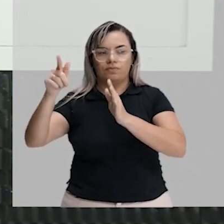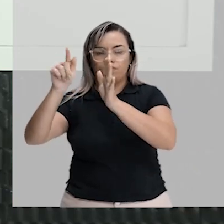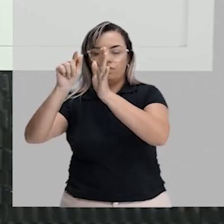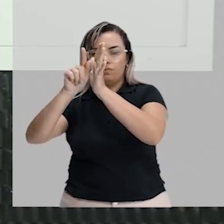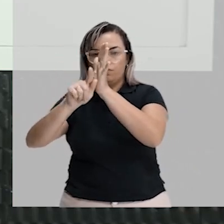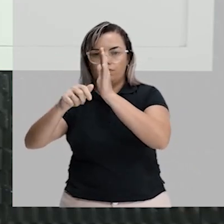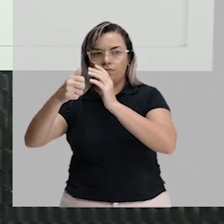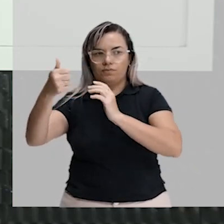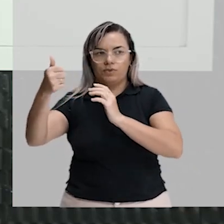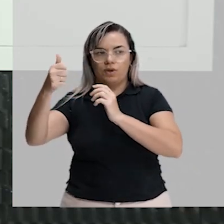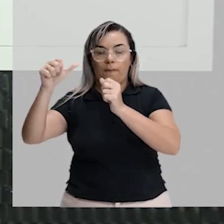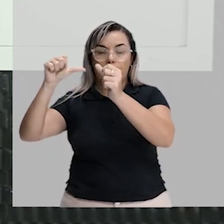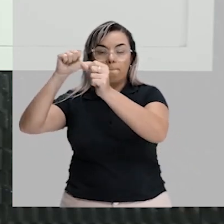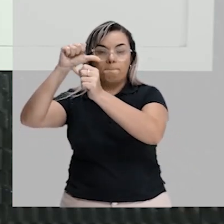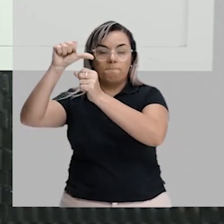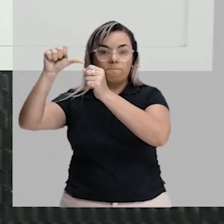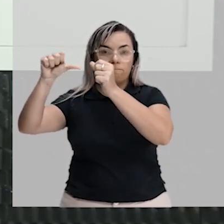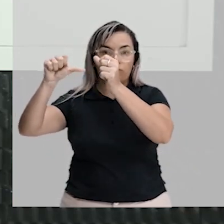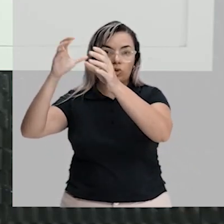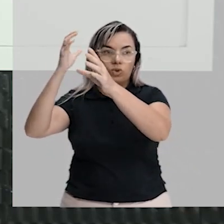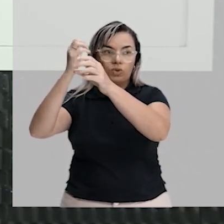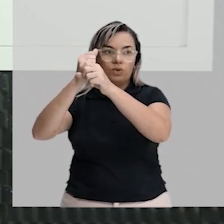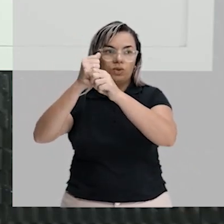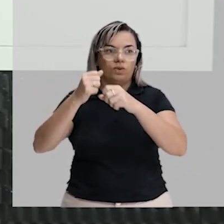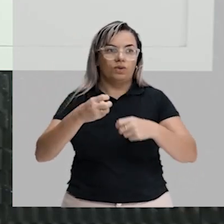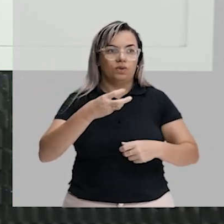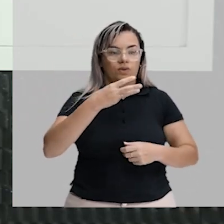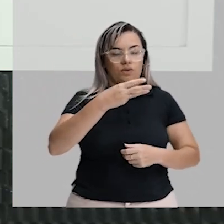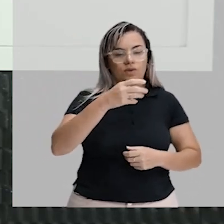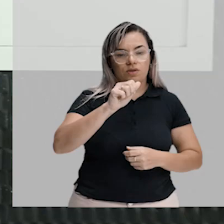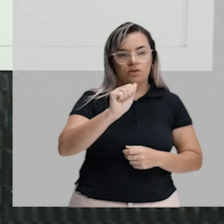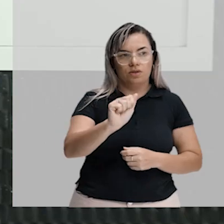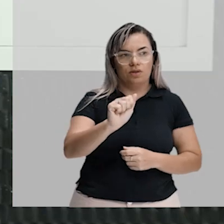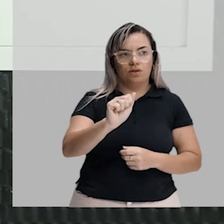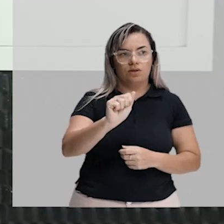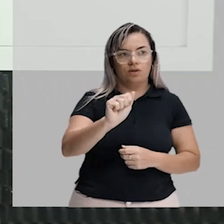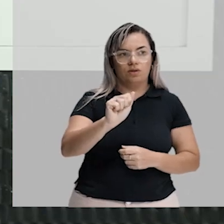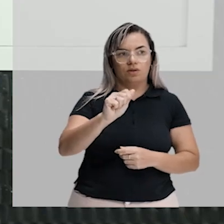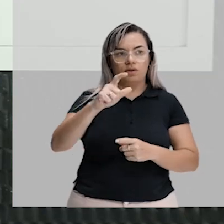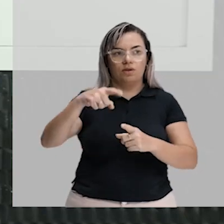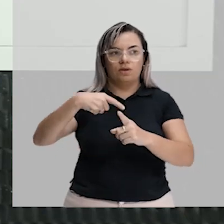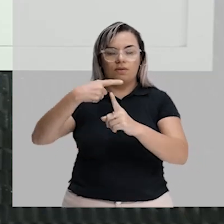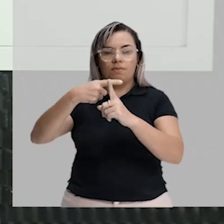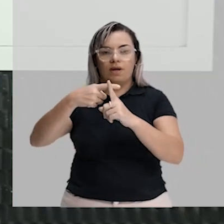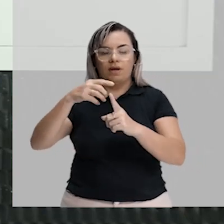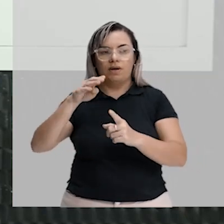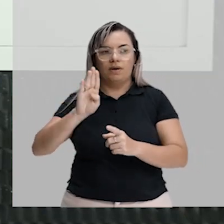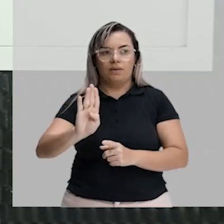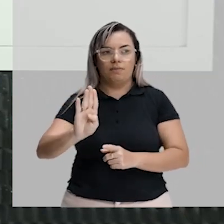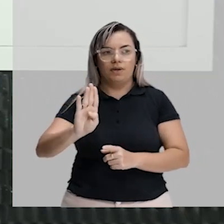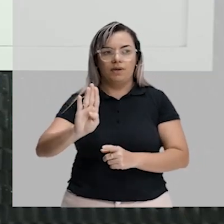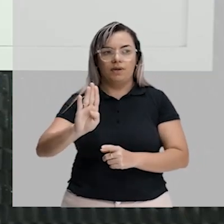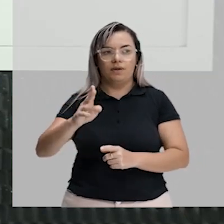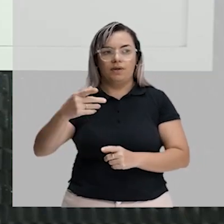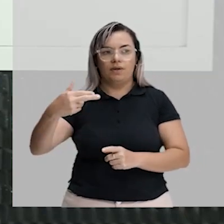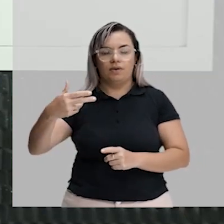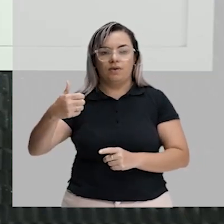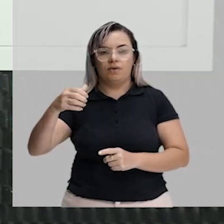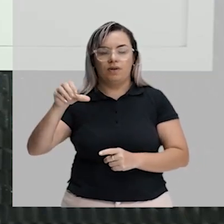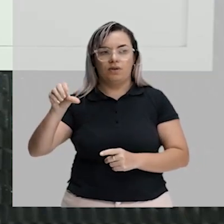Muda o sinal de todo mundo. E aqui vou ter 3A mais B igual a 9.